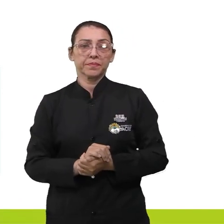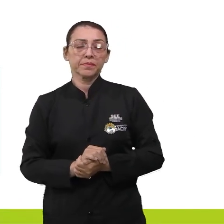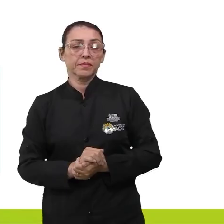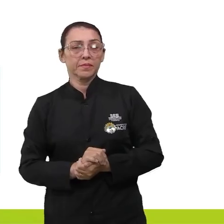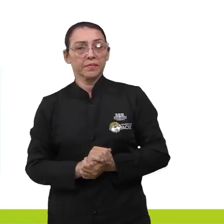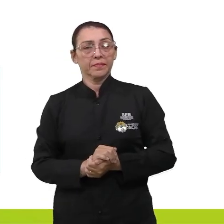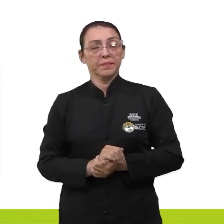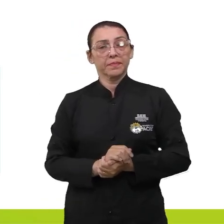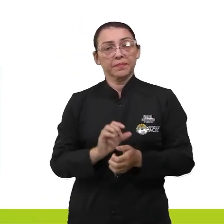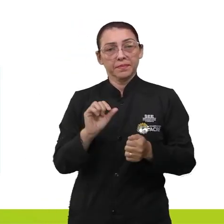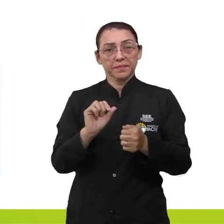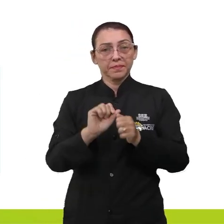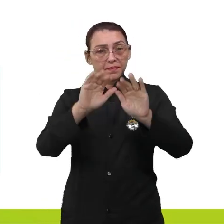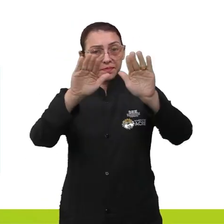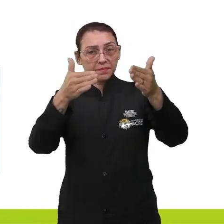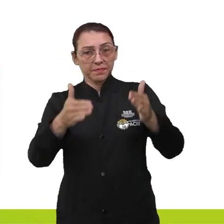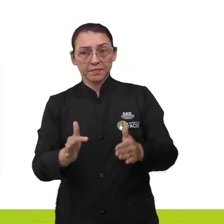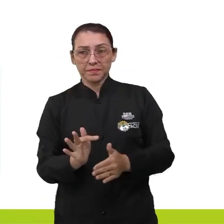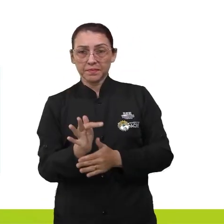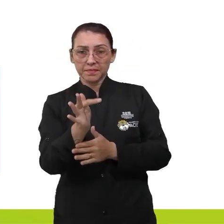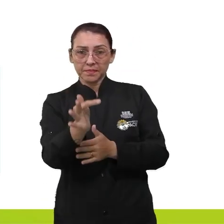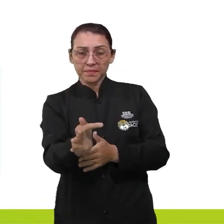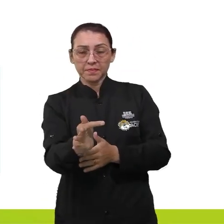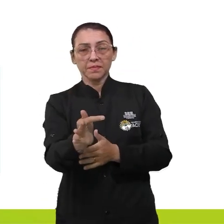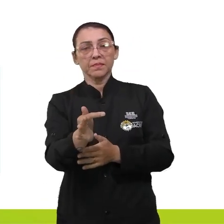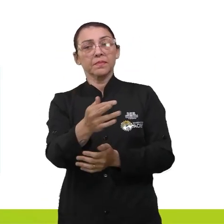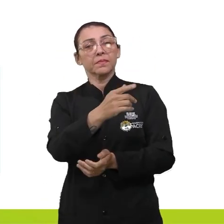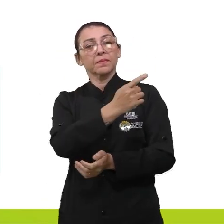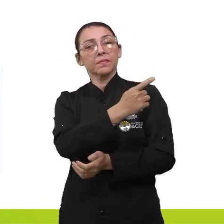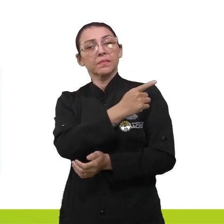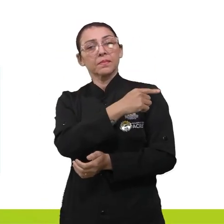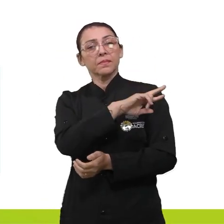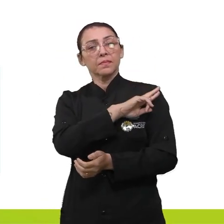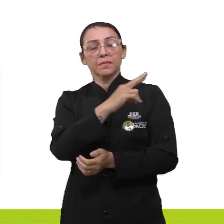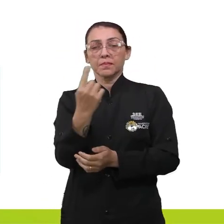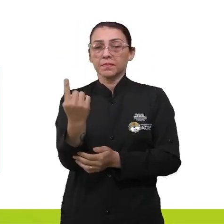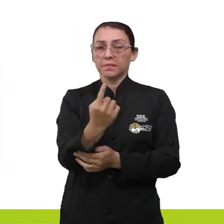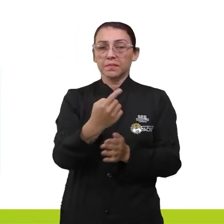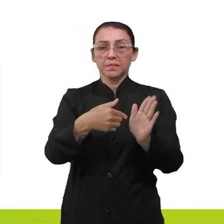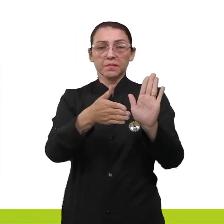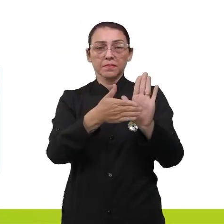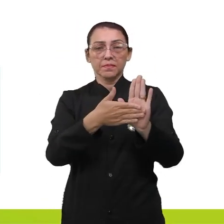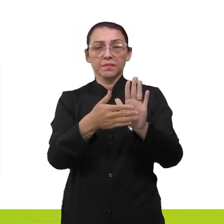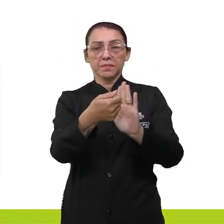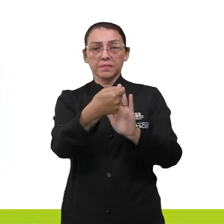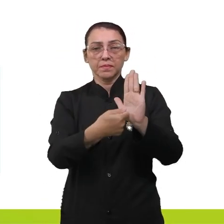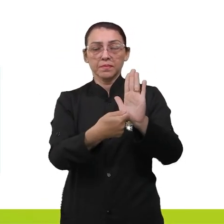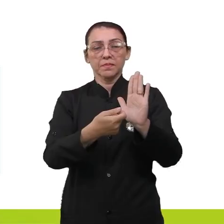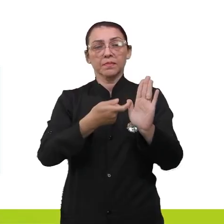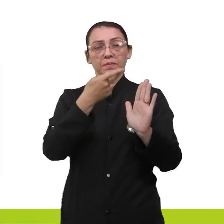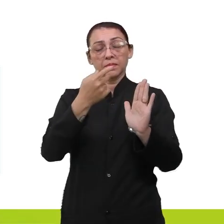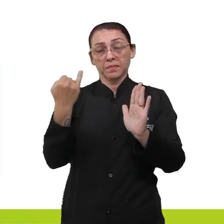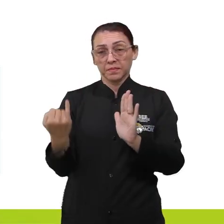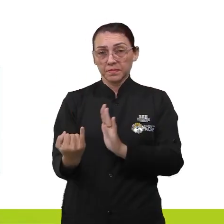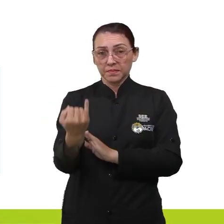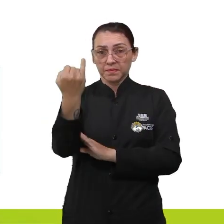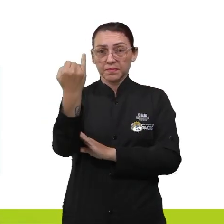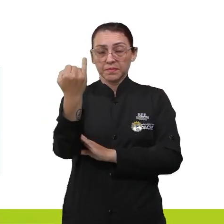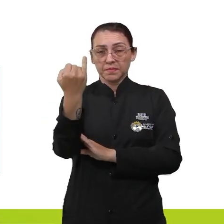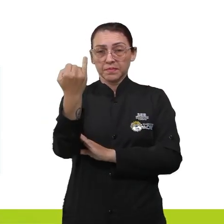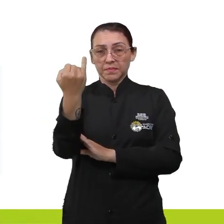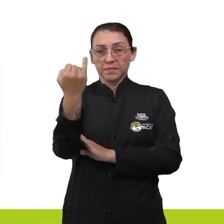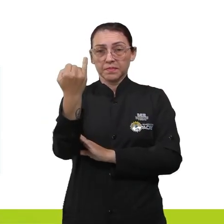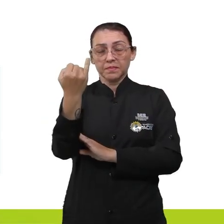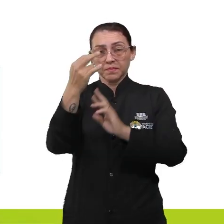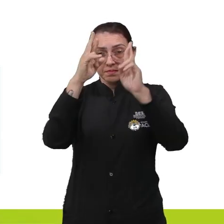Aqui a gente vai fazer uma análise bem breve da competência 1, da proposta de redação, que falava sobre a importância